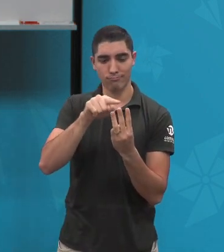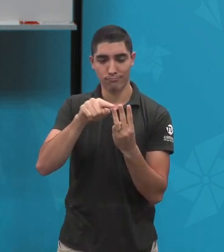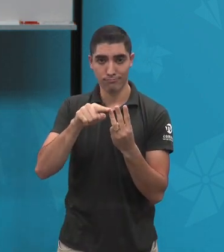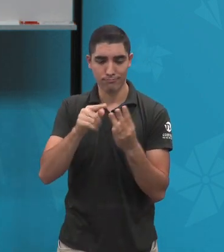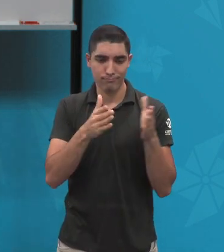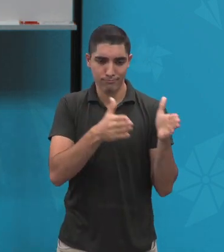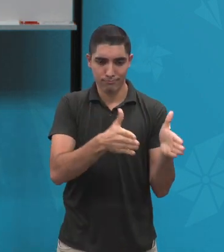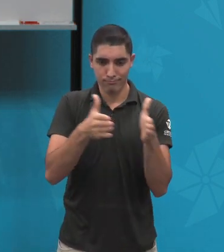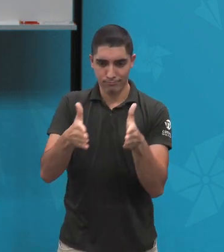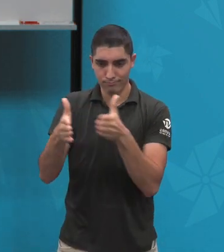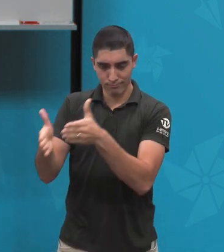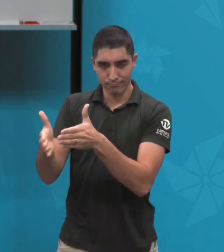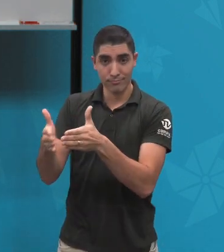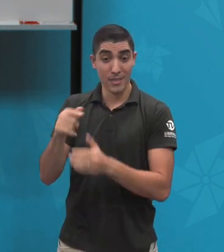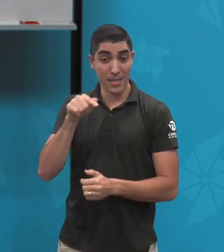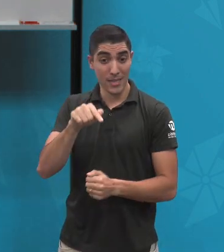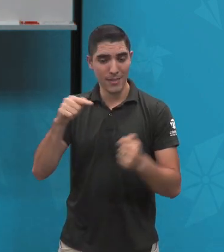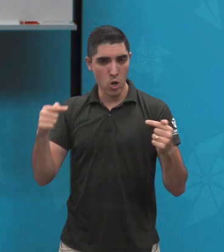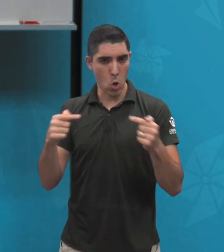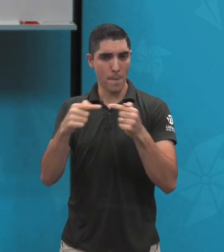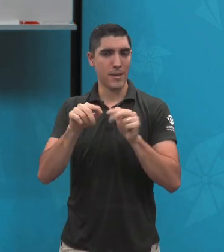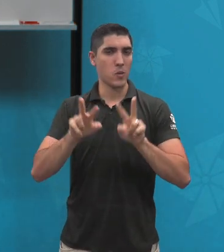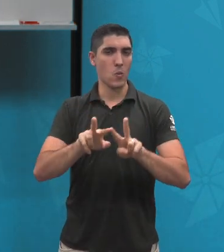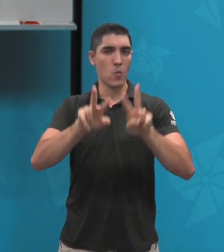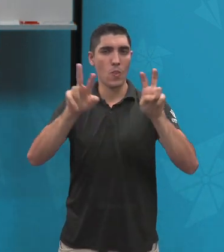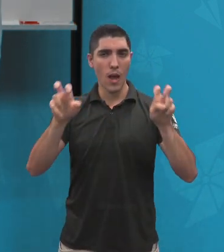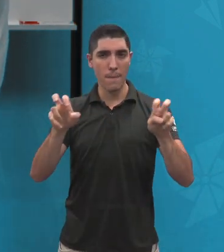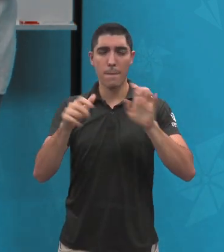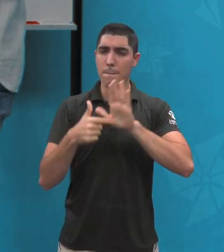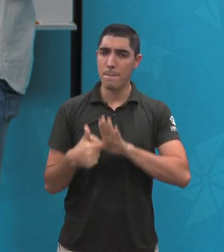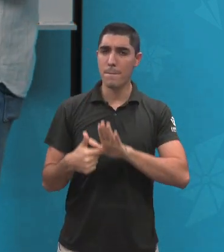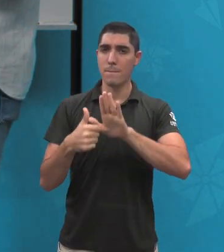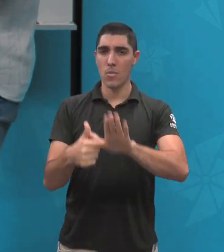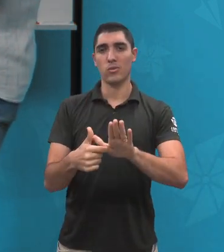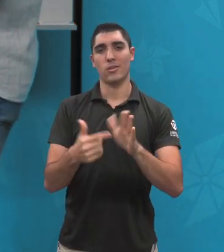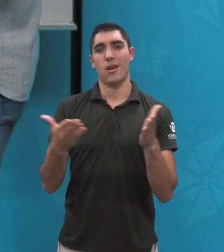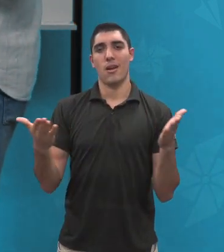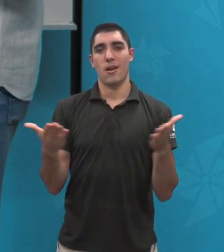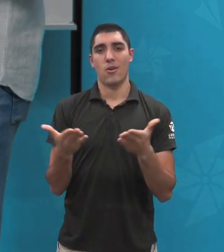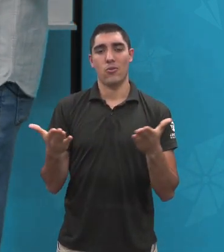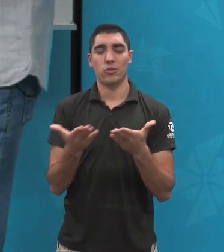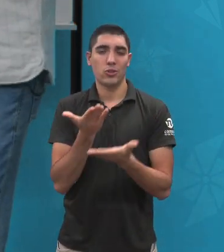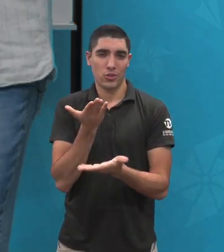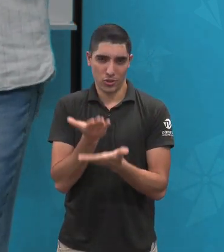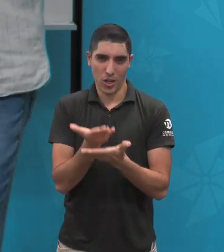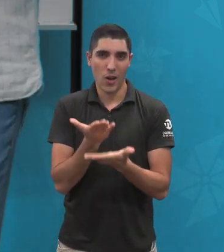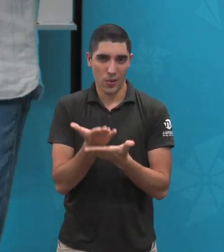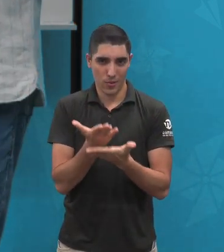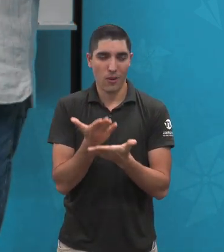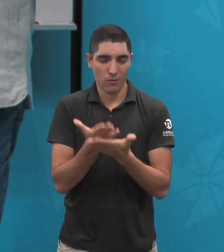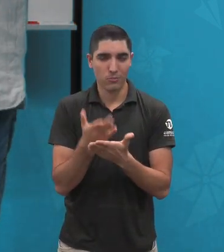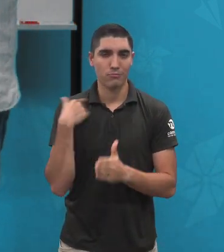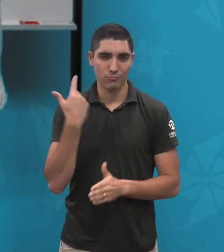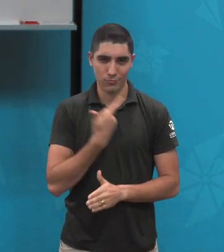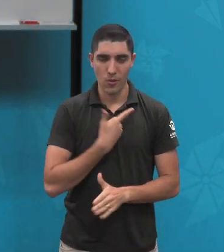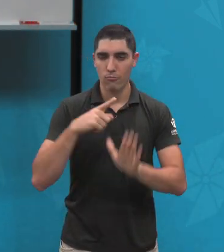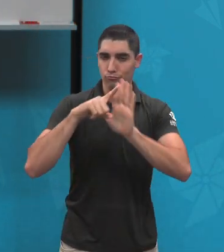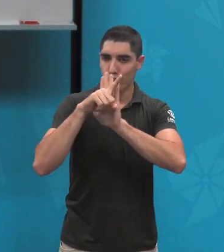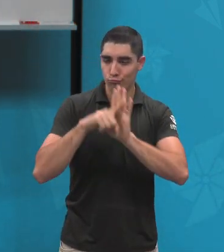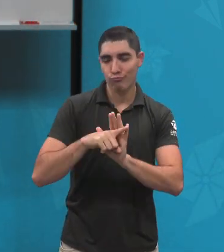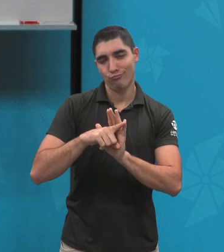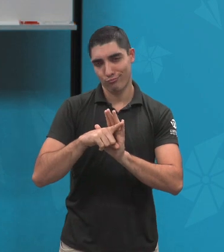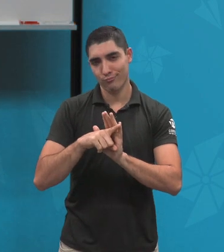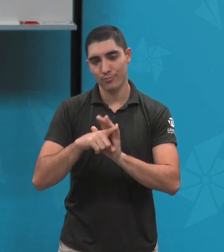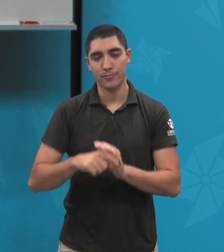partes de um certo tema que vai orientar esse nosso estudo